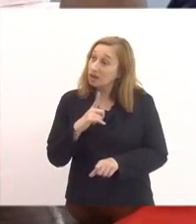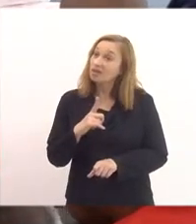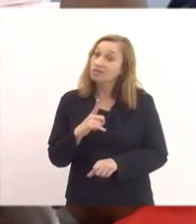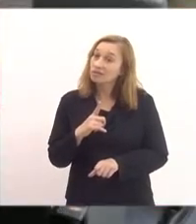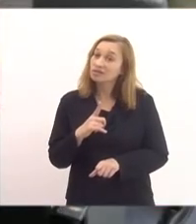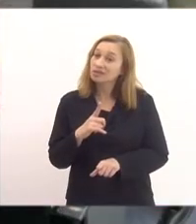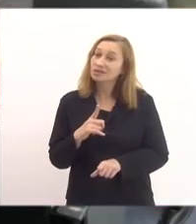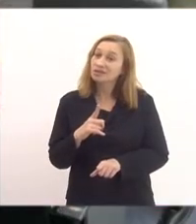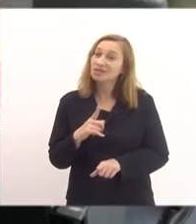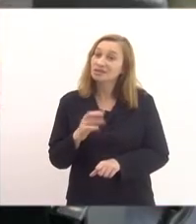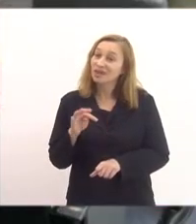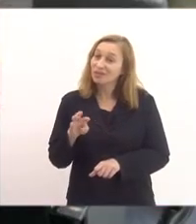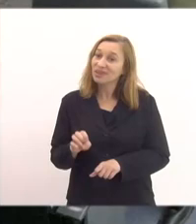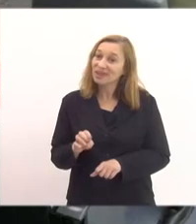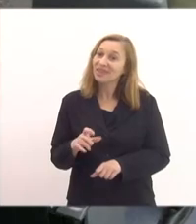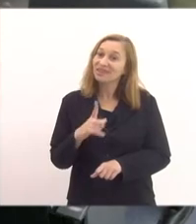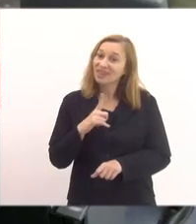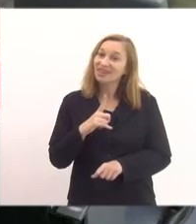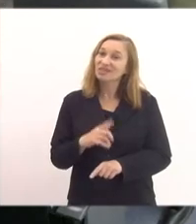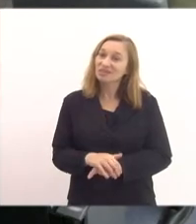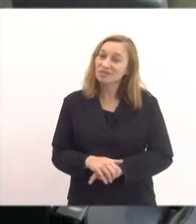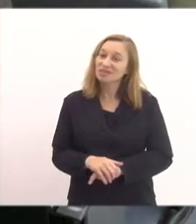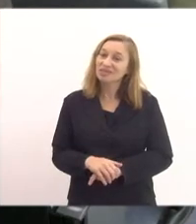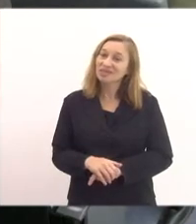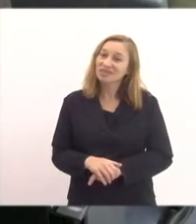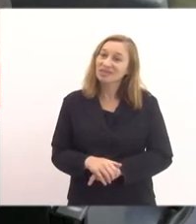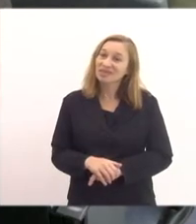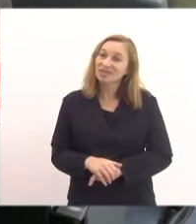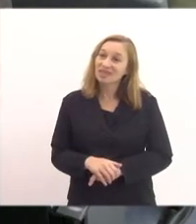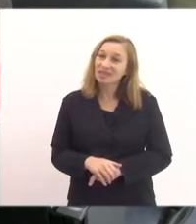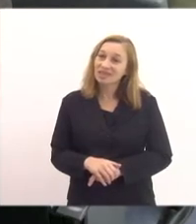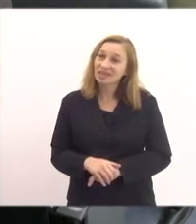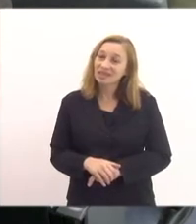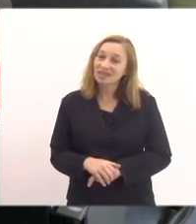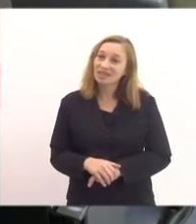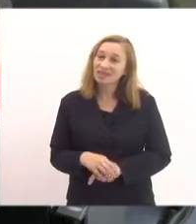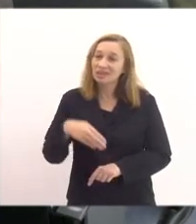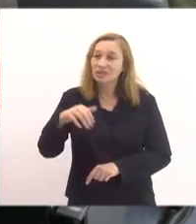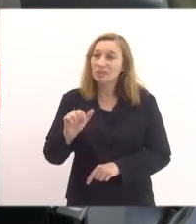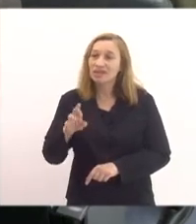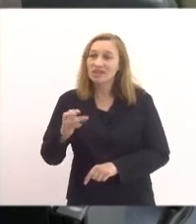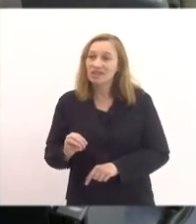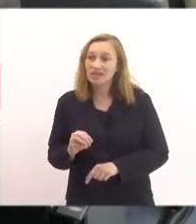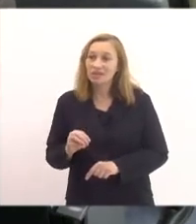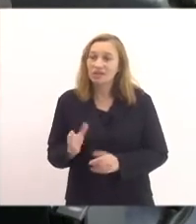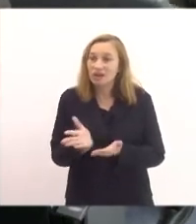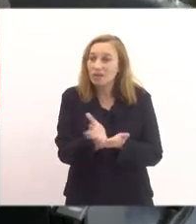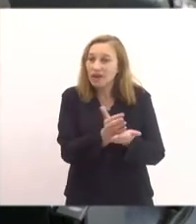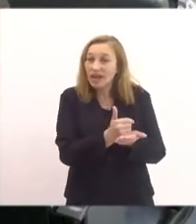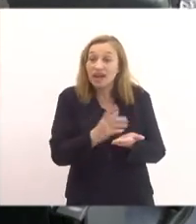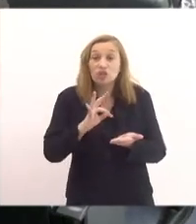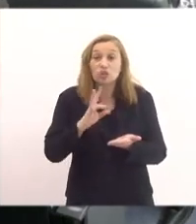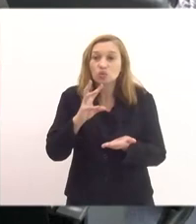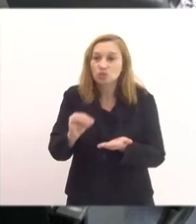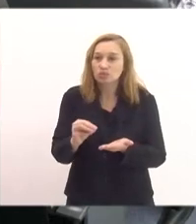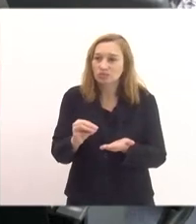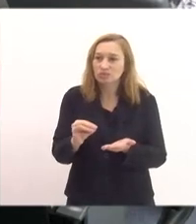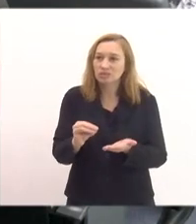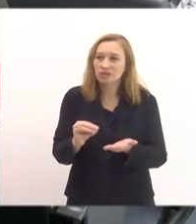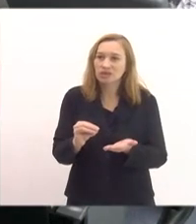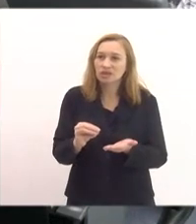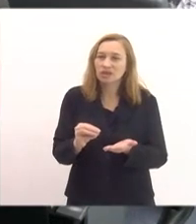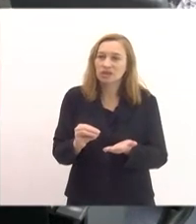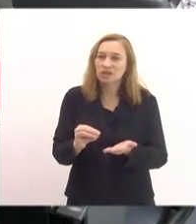Eu tenho na comissão, eu tenho no meu gabinete. Amigo, o que eu estou falando que eu vou fazer com o Marcelo é compilar tudo isso. Exato. Eu